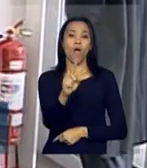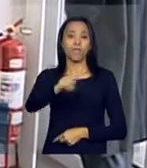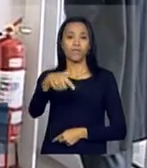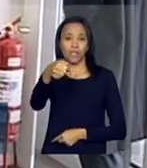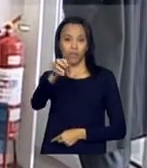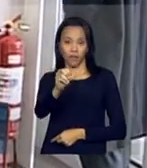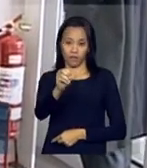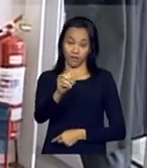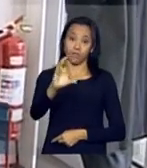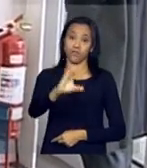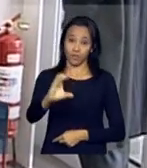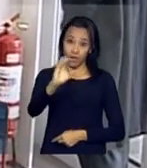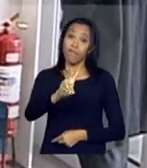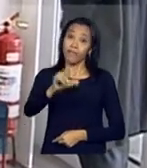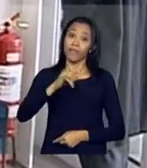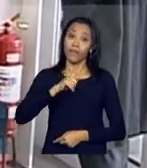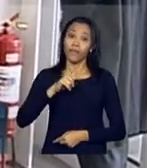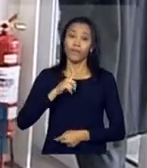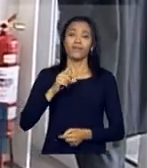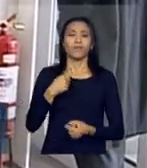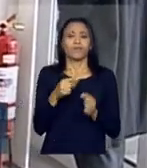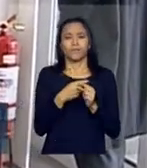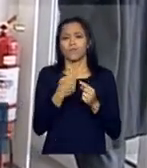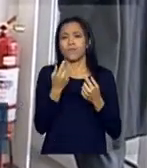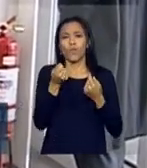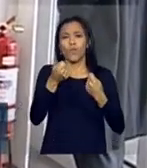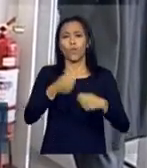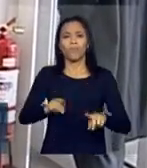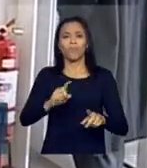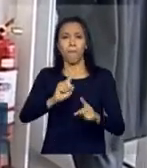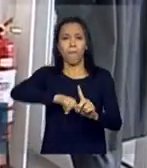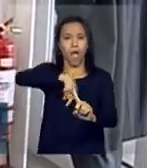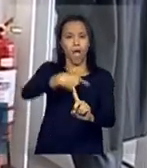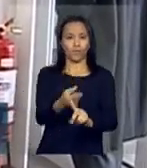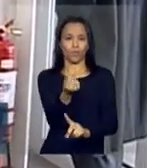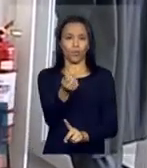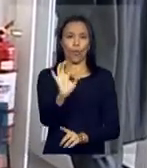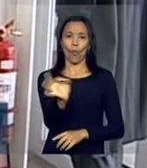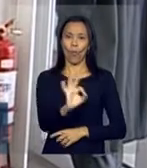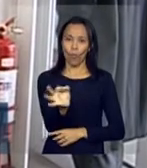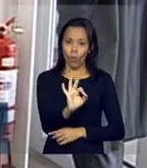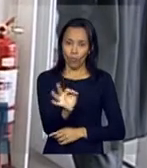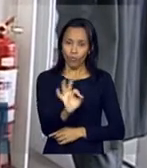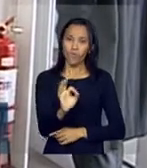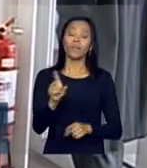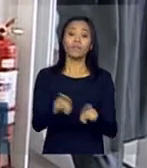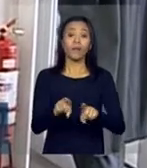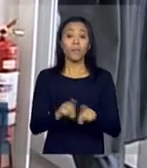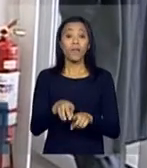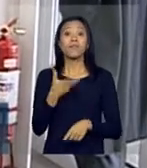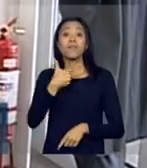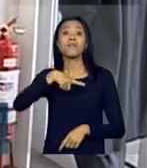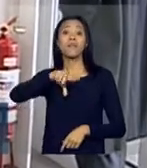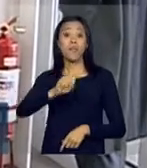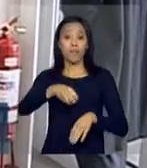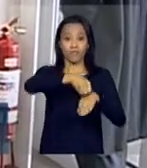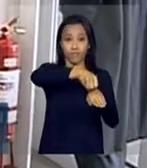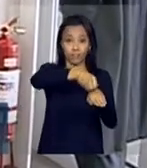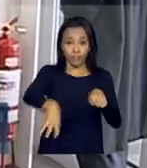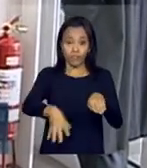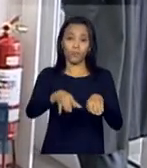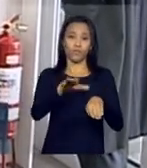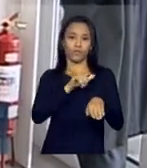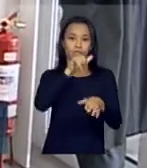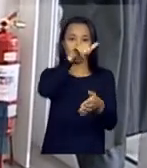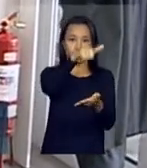1,70 e vão ter direito ao transporte na linha do trem sem cobrança adicional. Da mesma forma, quem desembarcar na estação aeroporto